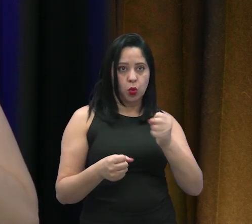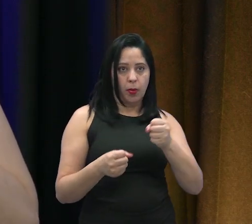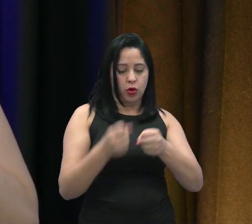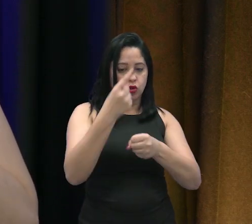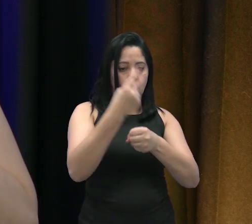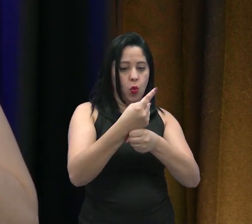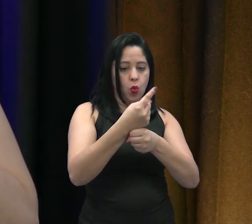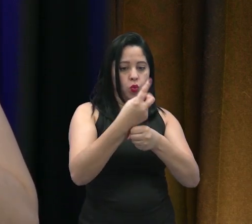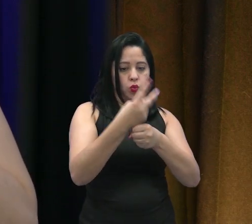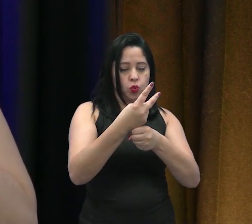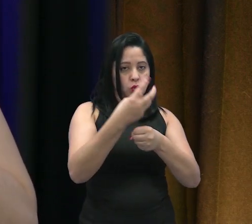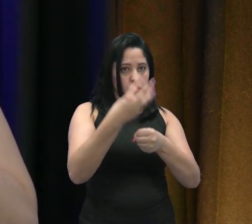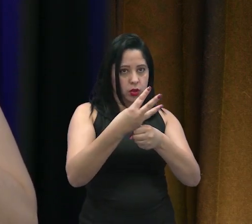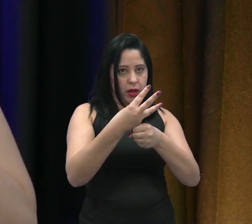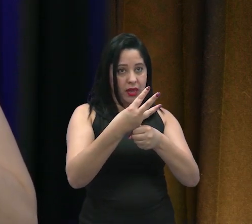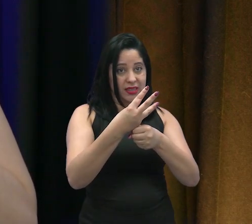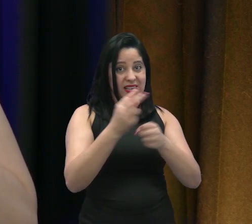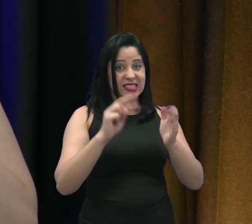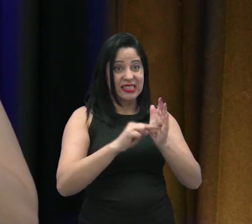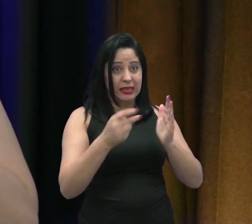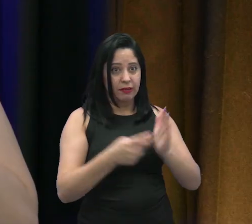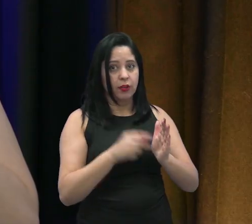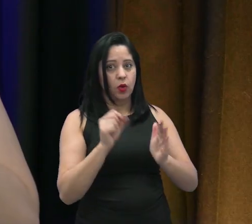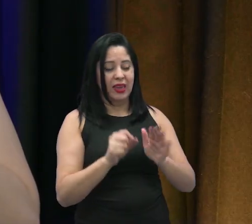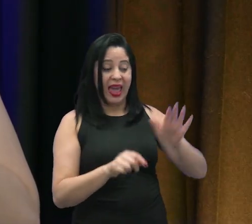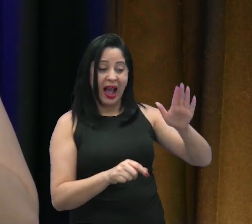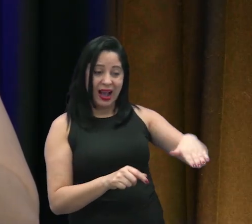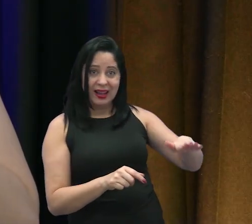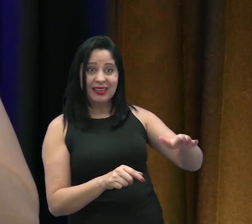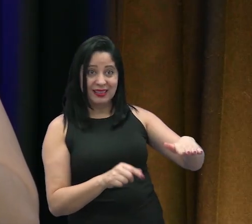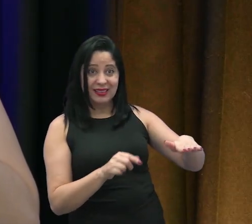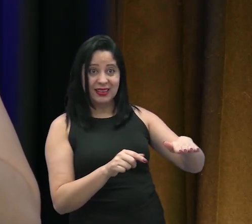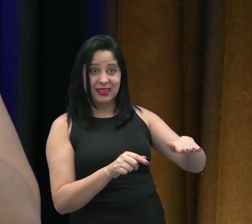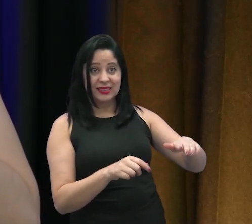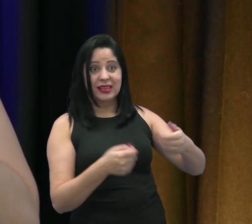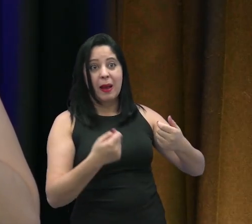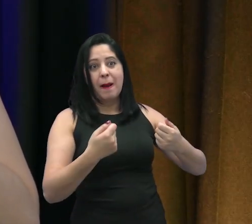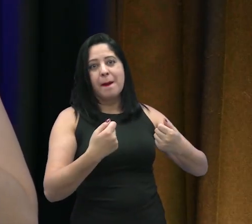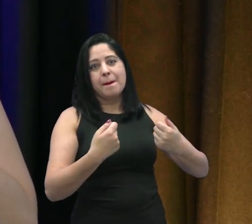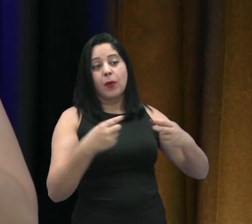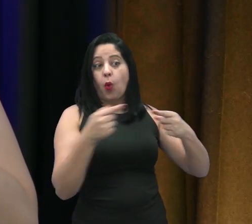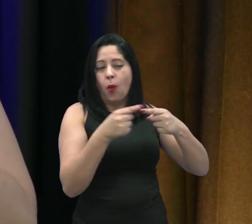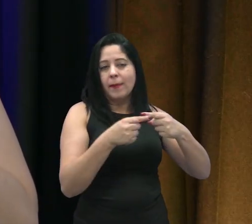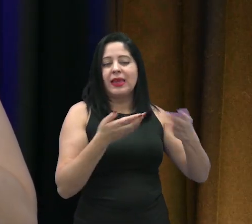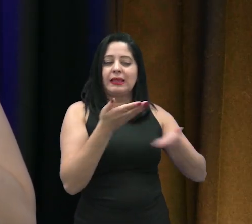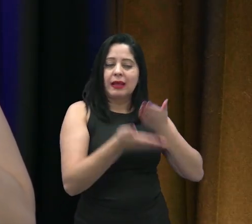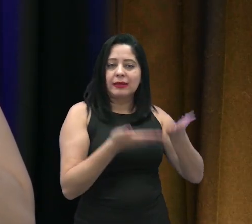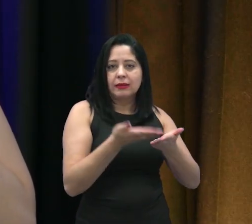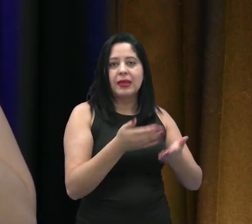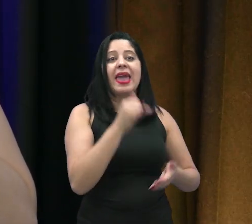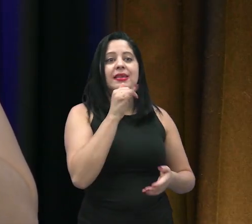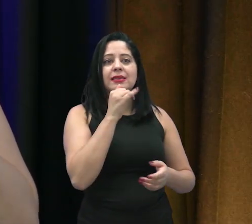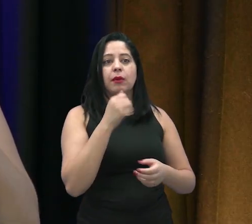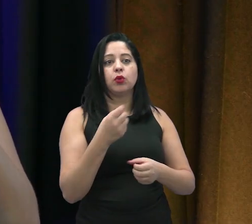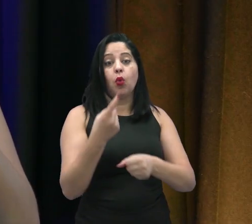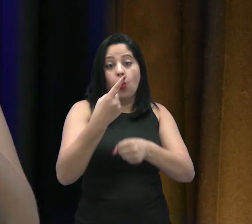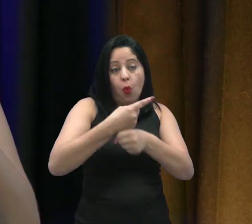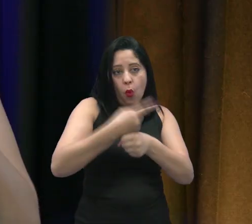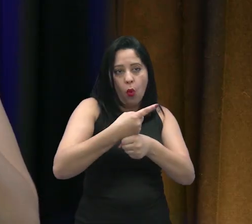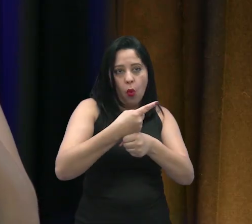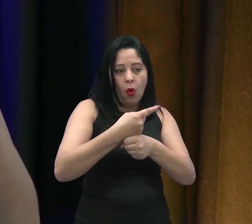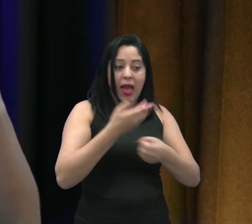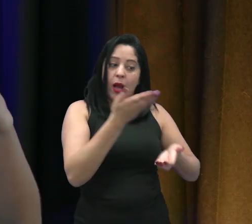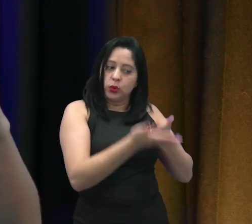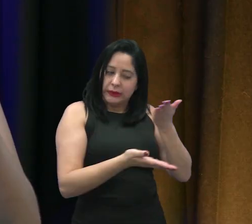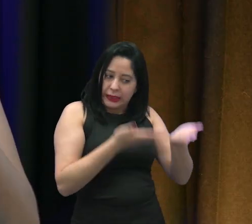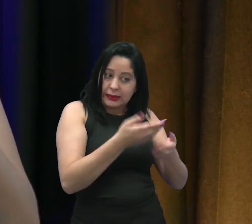eles se referem ao nível de suporte que a criança ou que a pessoa necessita, né? Então, o nível de suporte 1, suporte que ela necessita é um